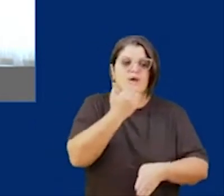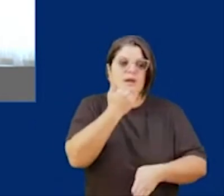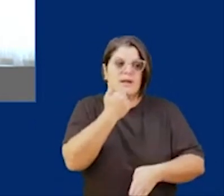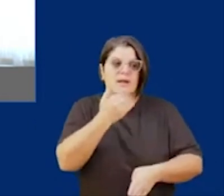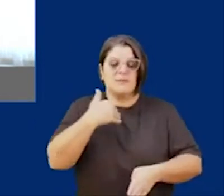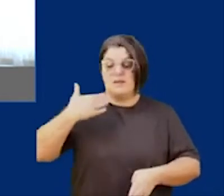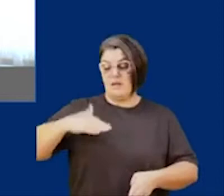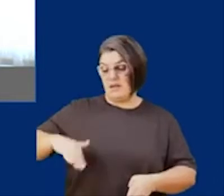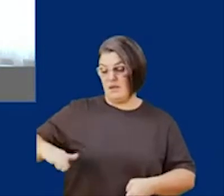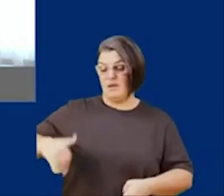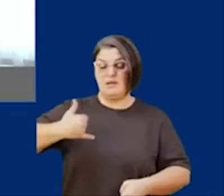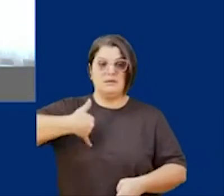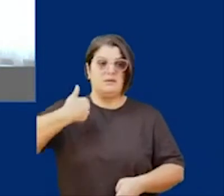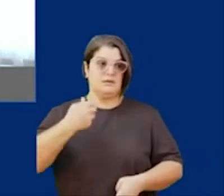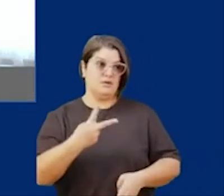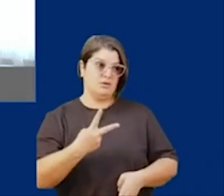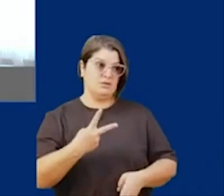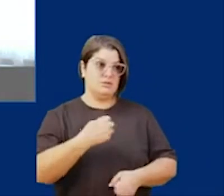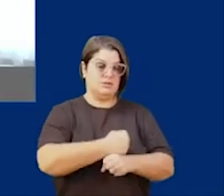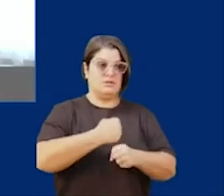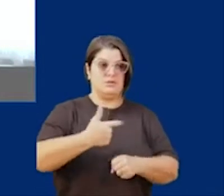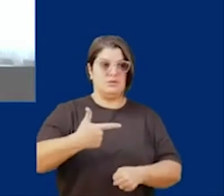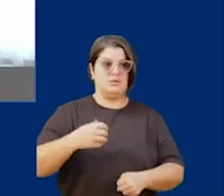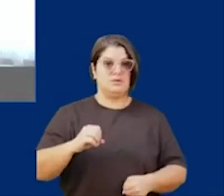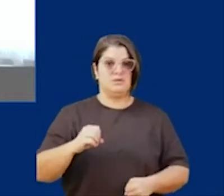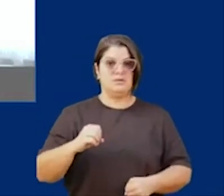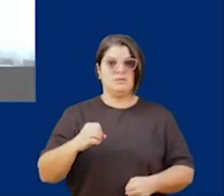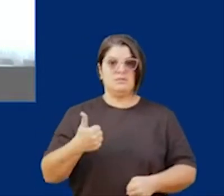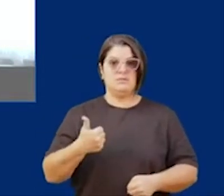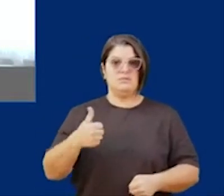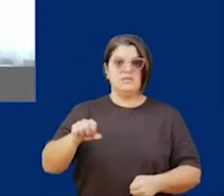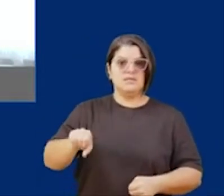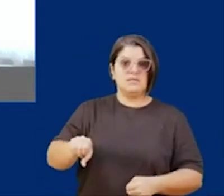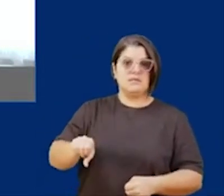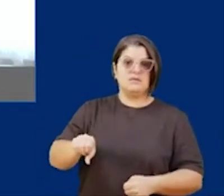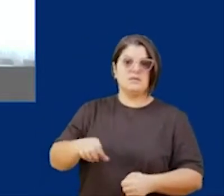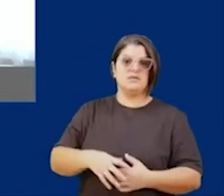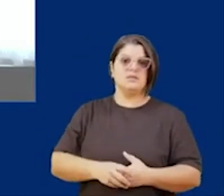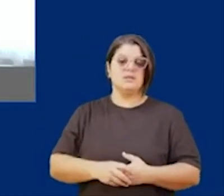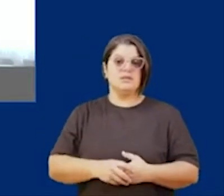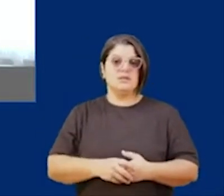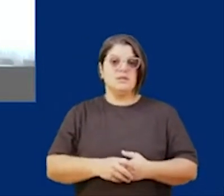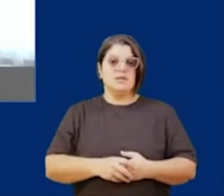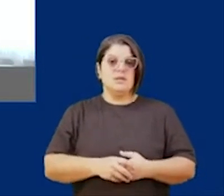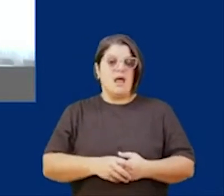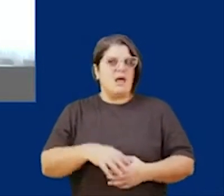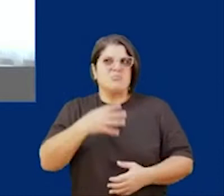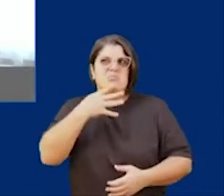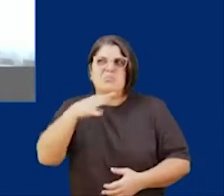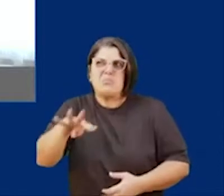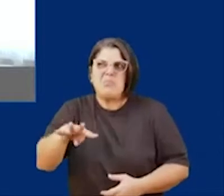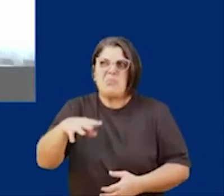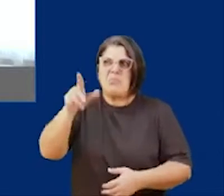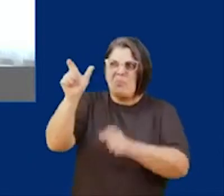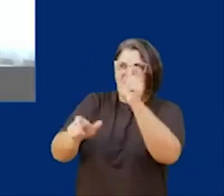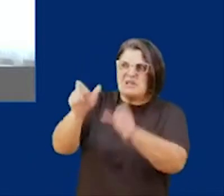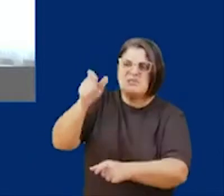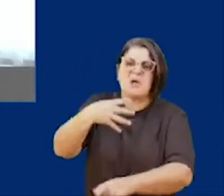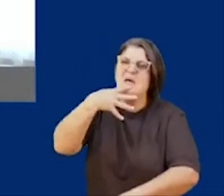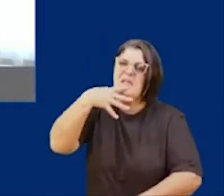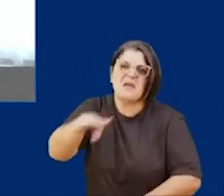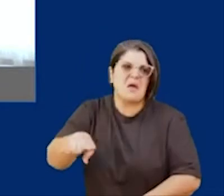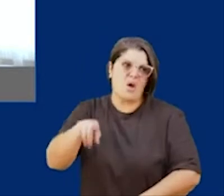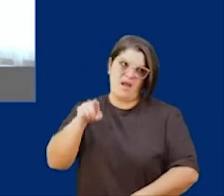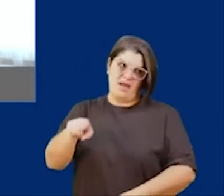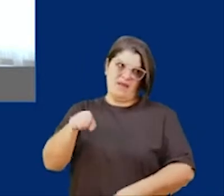pelo Ministério da Saúde em 2019, mas muita gente ainda não conhece esse material. E eu queria valorizar o processo de elaboração dele,